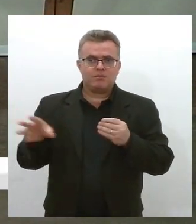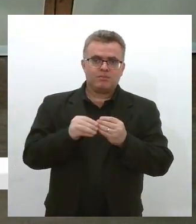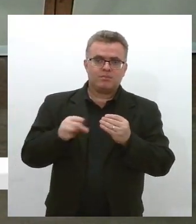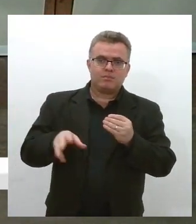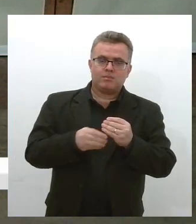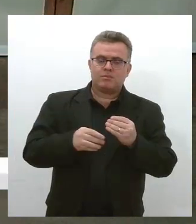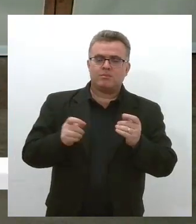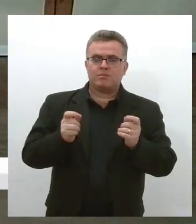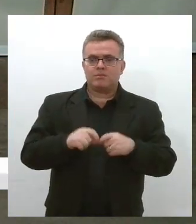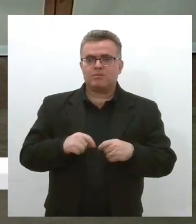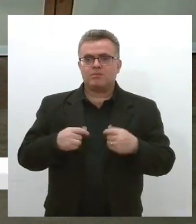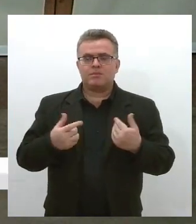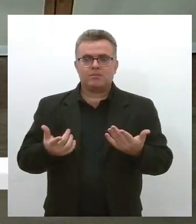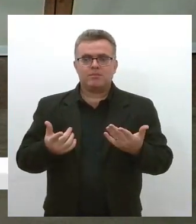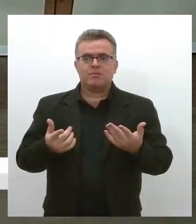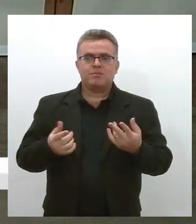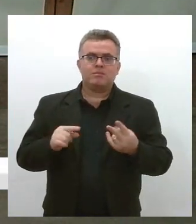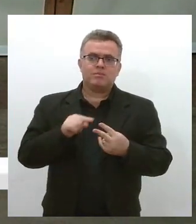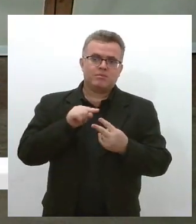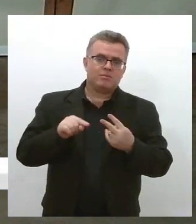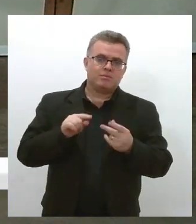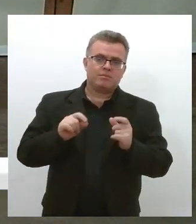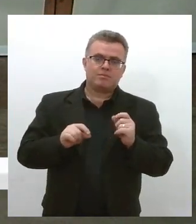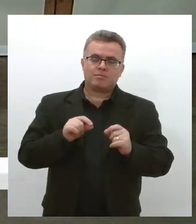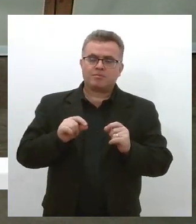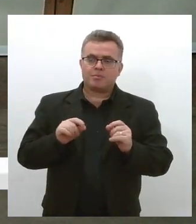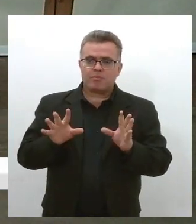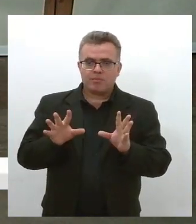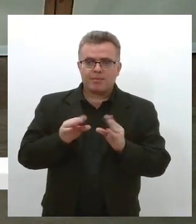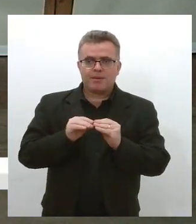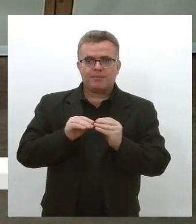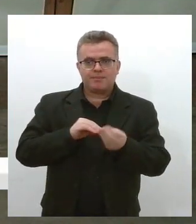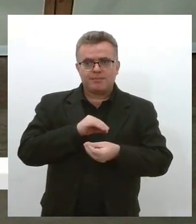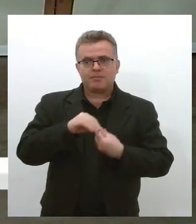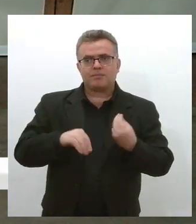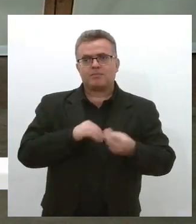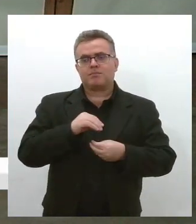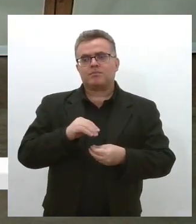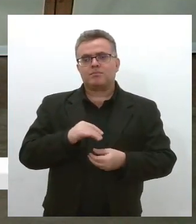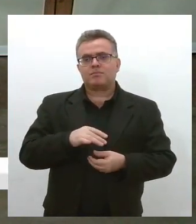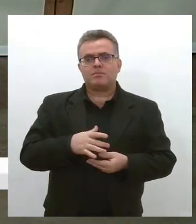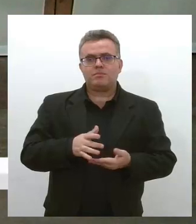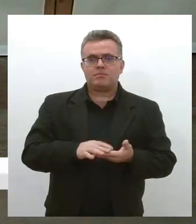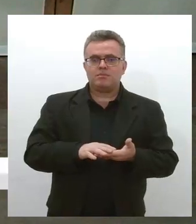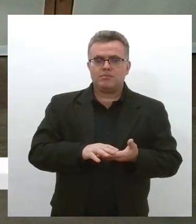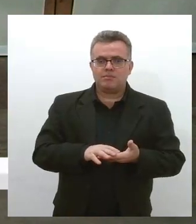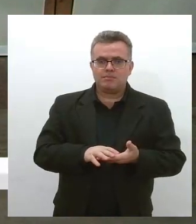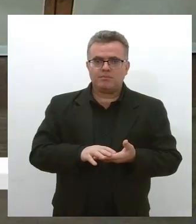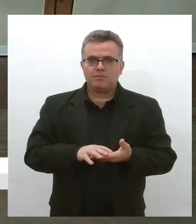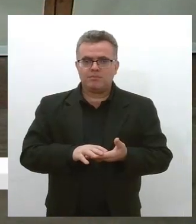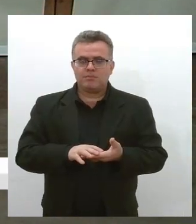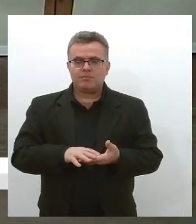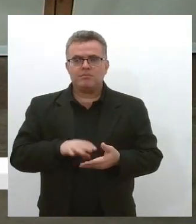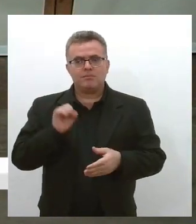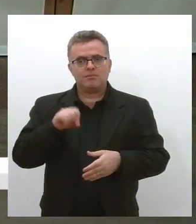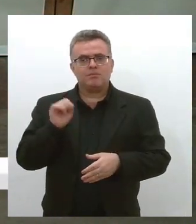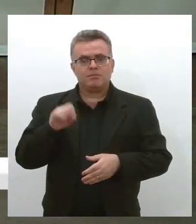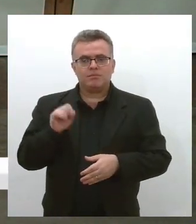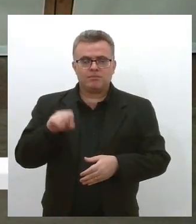brigam quando a gente passa pela morte de um ente querido? Sim, existem